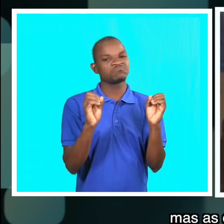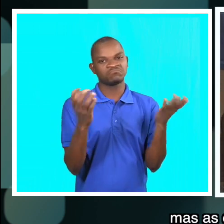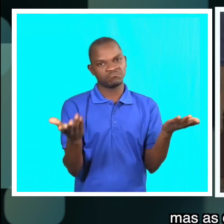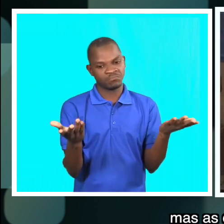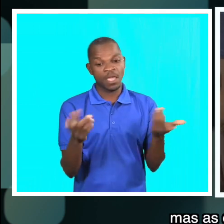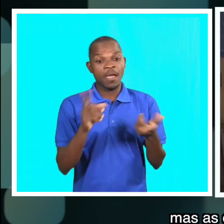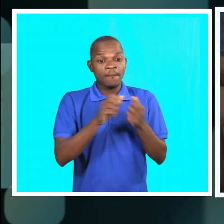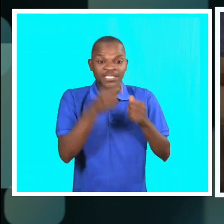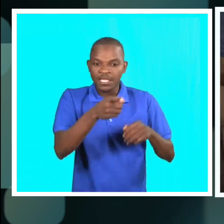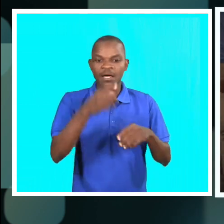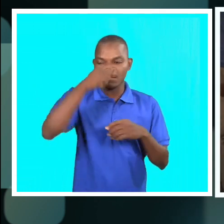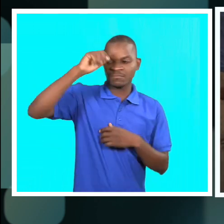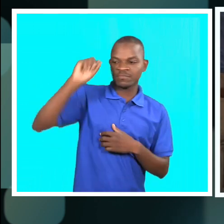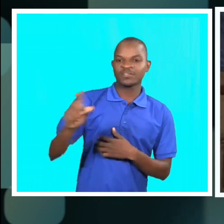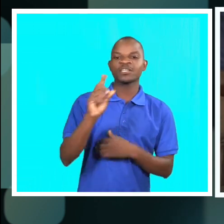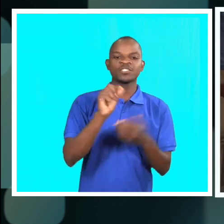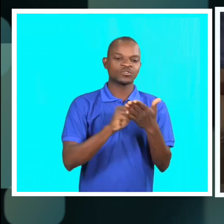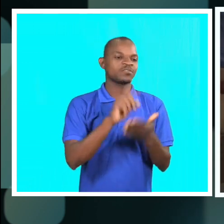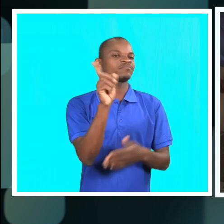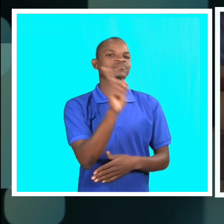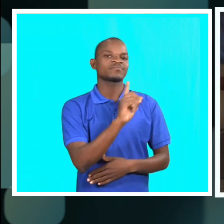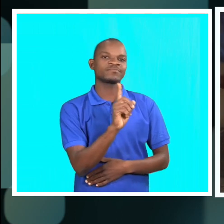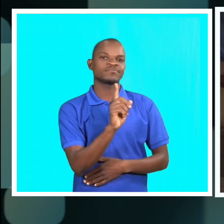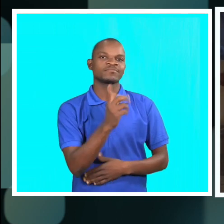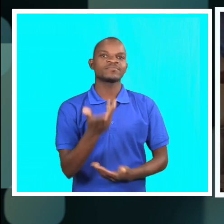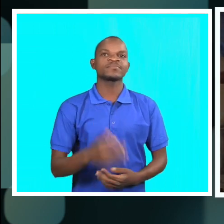favorecem. Mesmo assim, não desiste da escola.